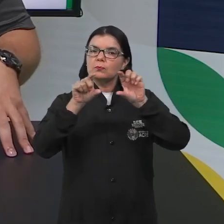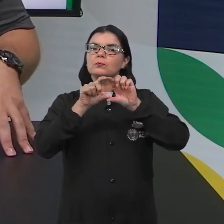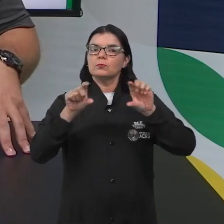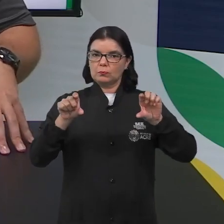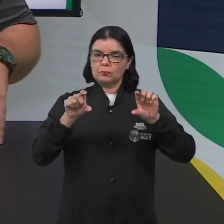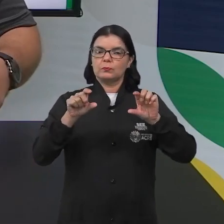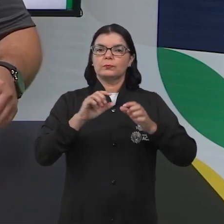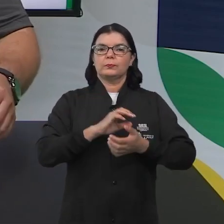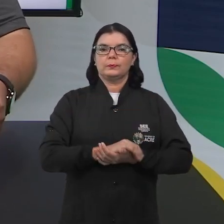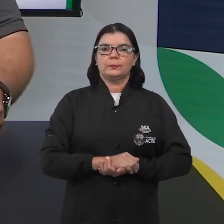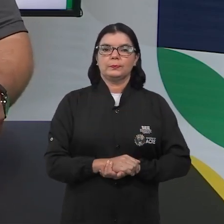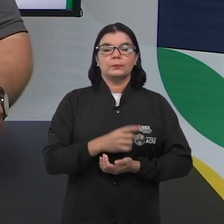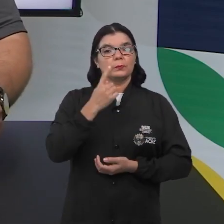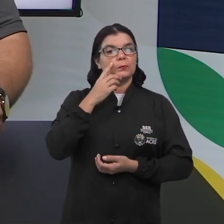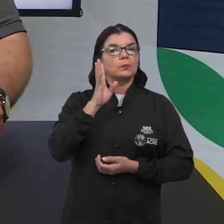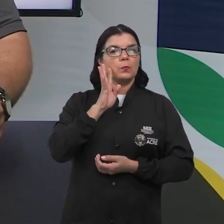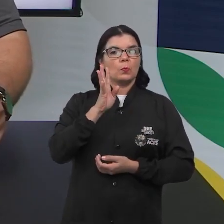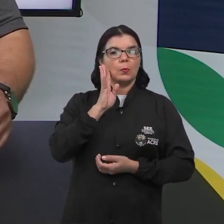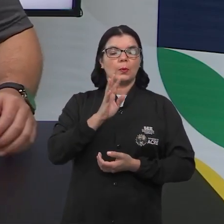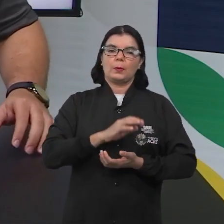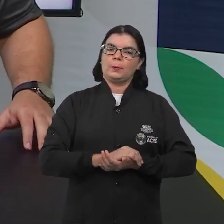que teve. Olha como ela é legal.